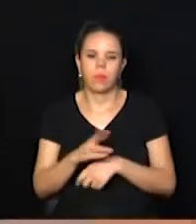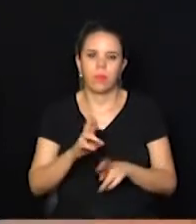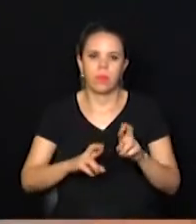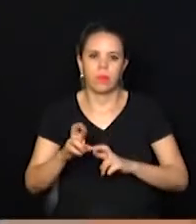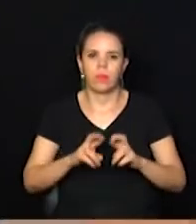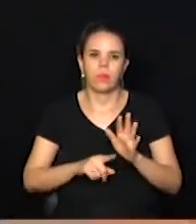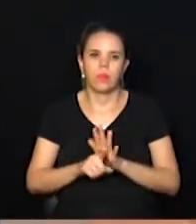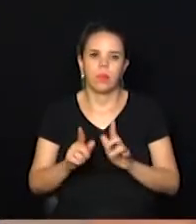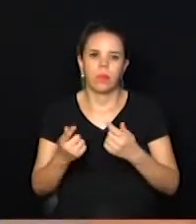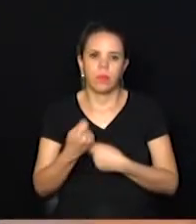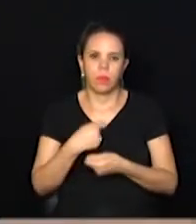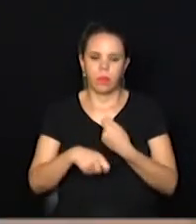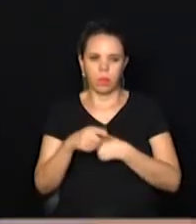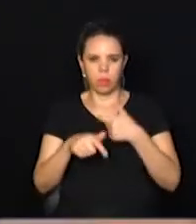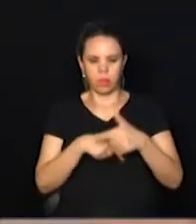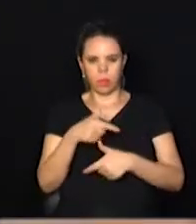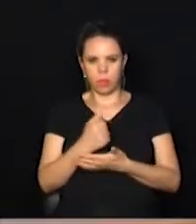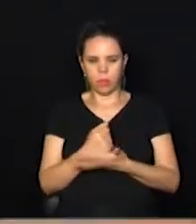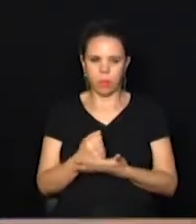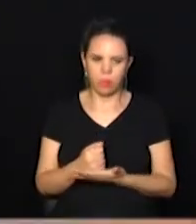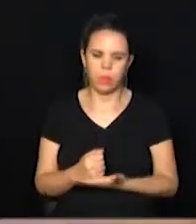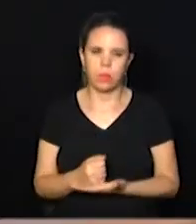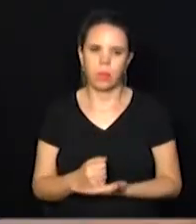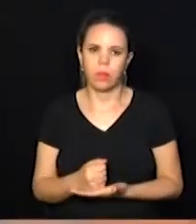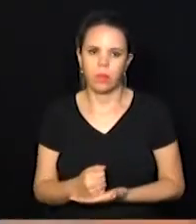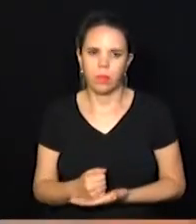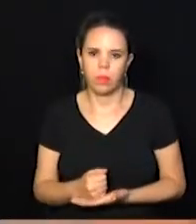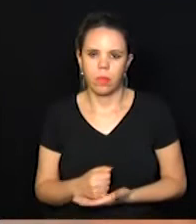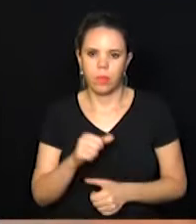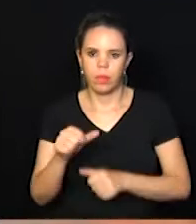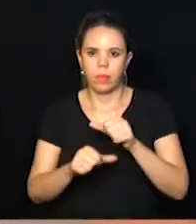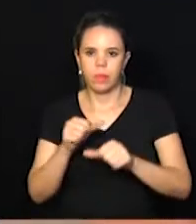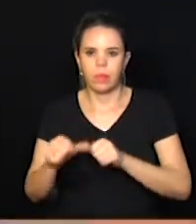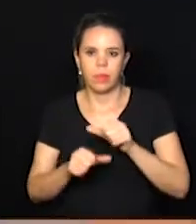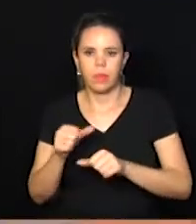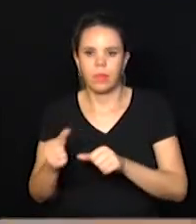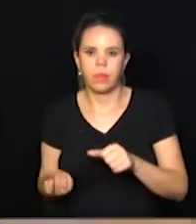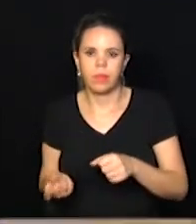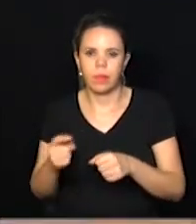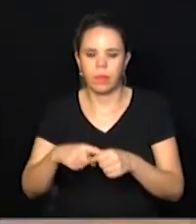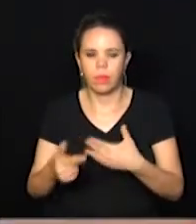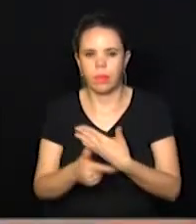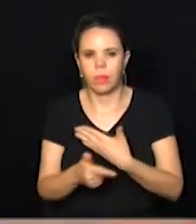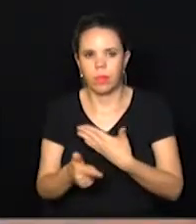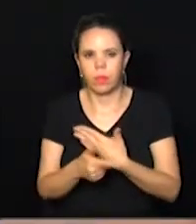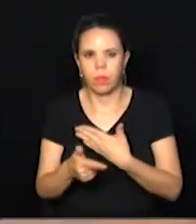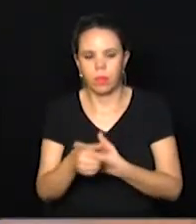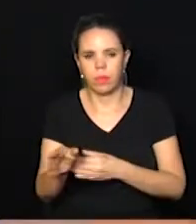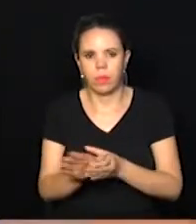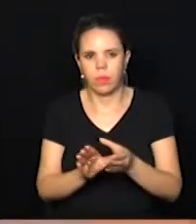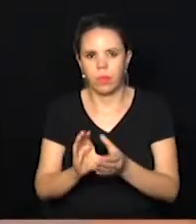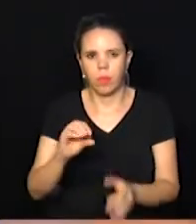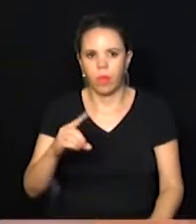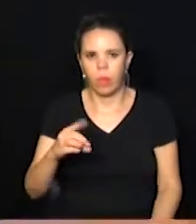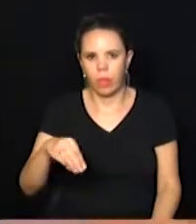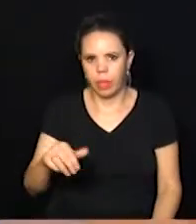fiscalizar a gestão e a execução daquele contrato. E aí a gente retoma o papel do Conselho Deliberativo do Condema, que